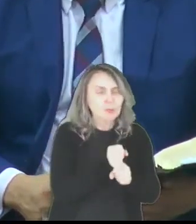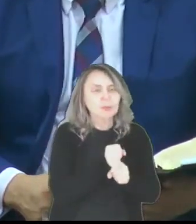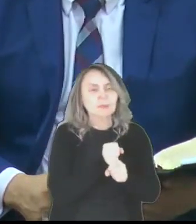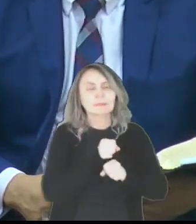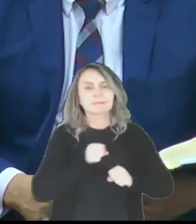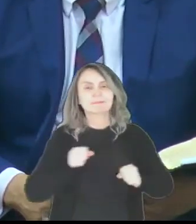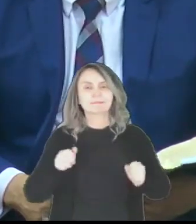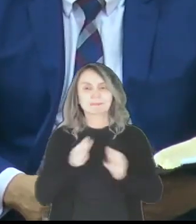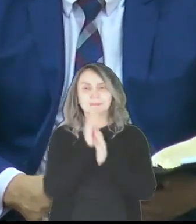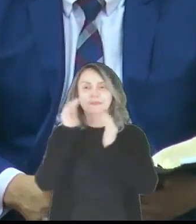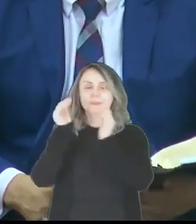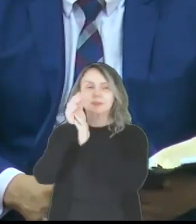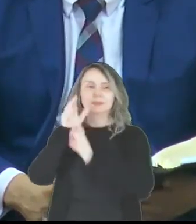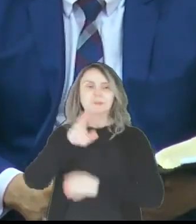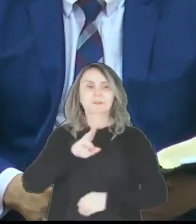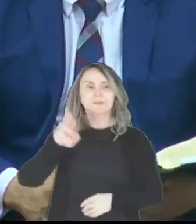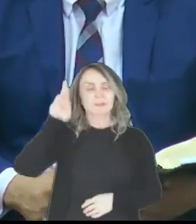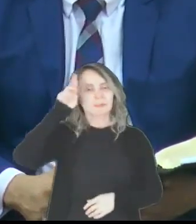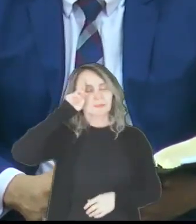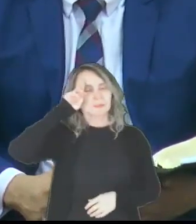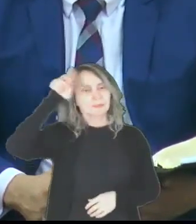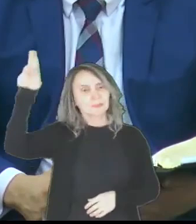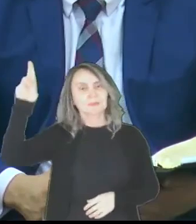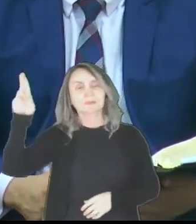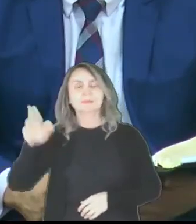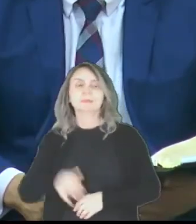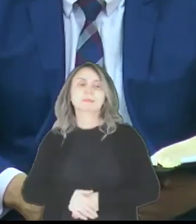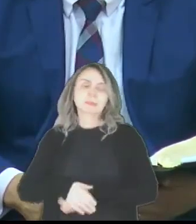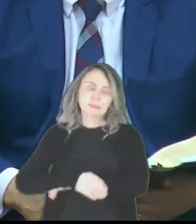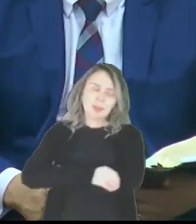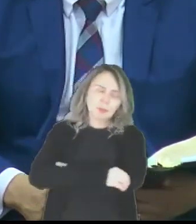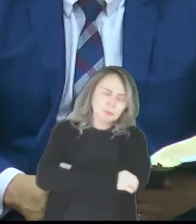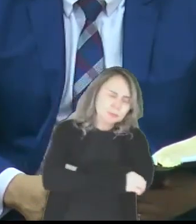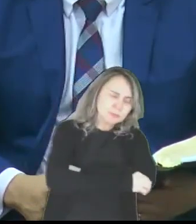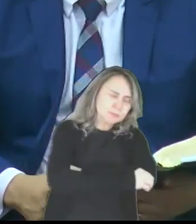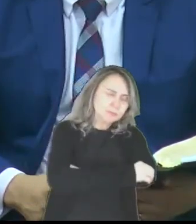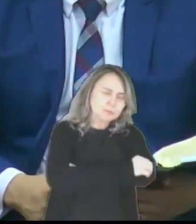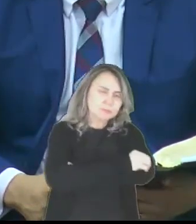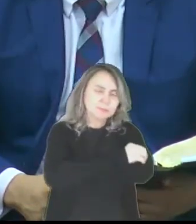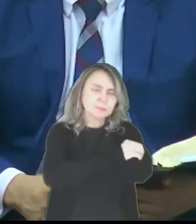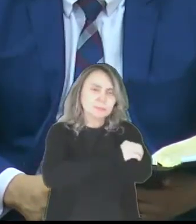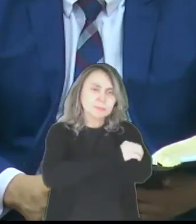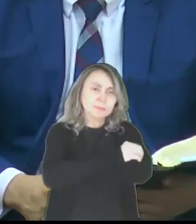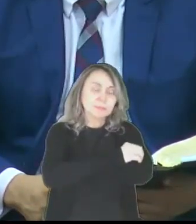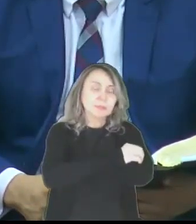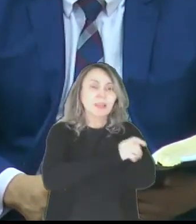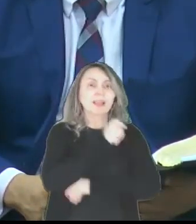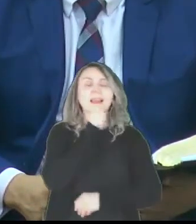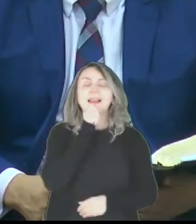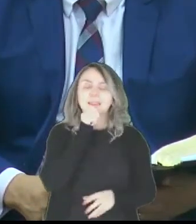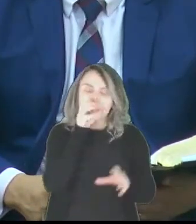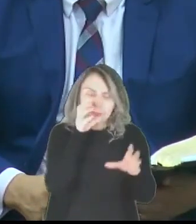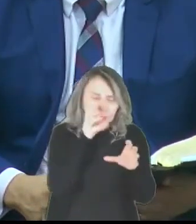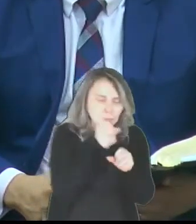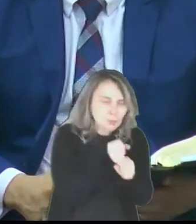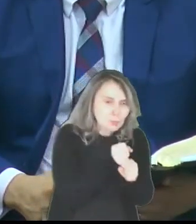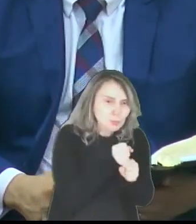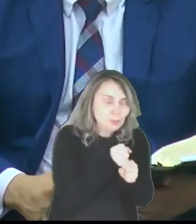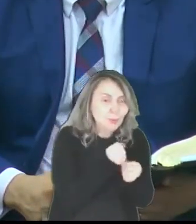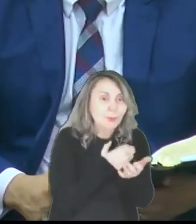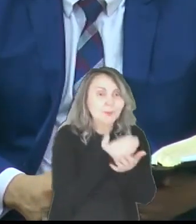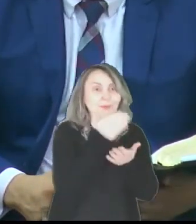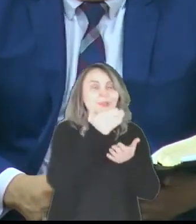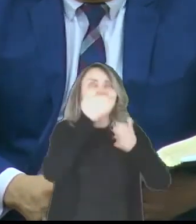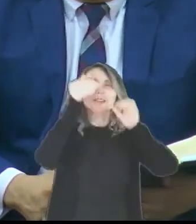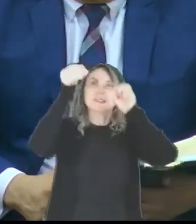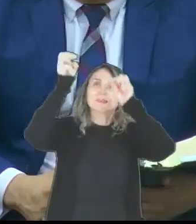Louvado seja o nome do Senhor. Quando o dia, antes do dia amanhecer, ainda nas trevas, o maná caía.